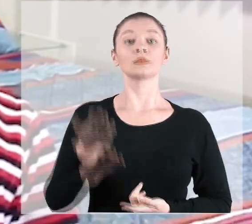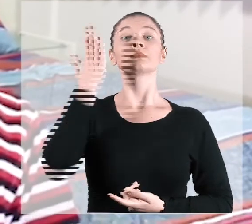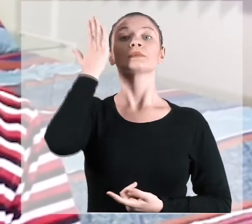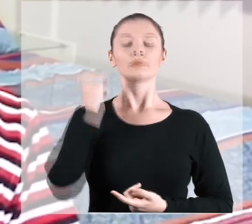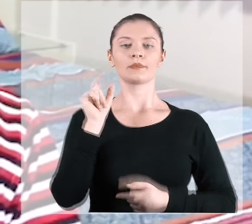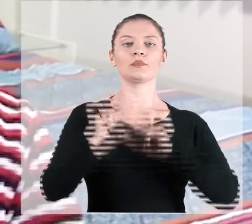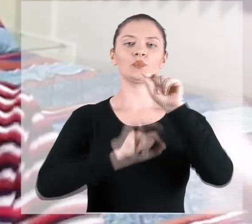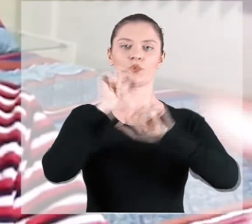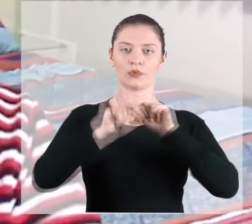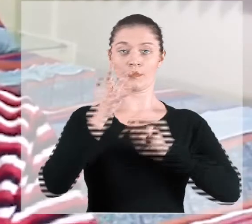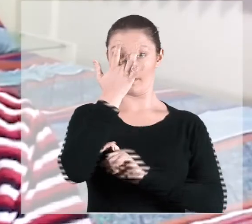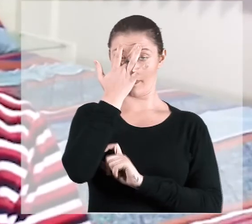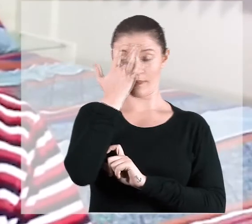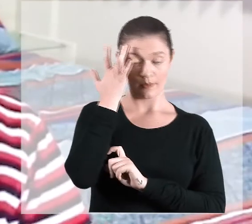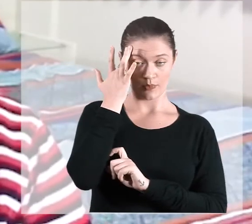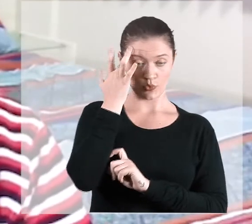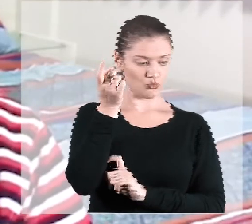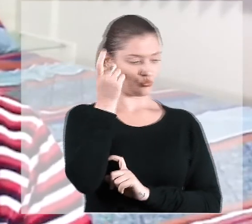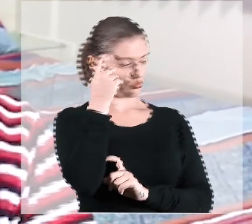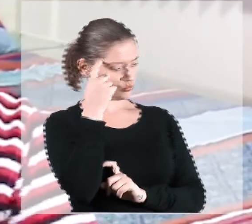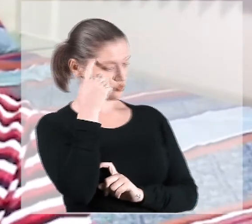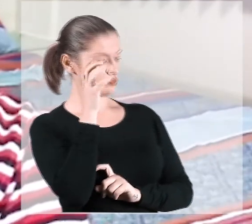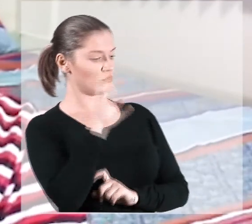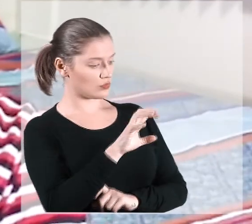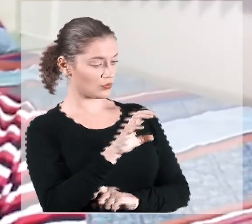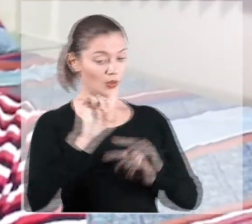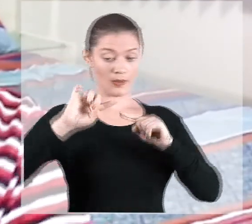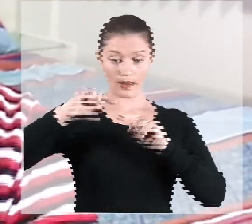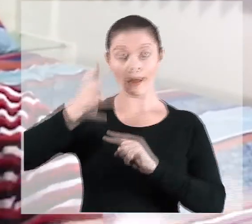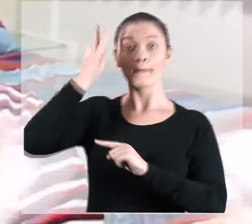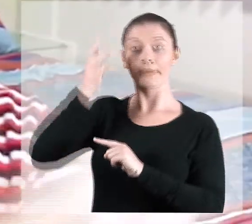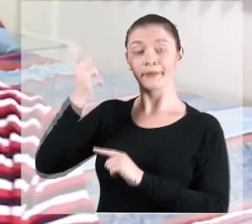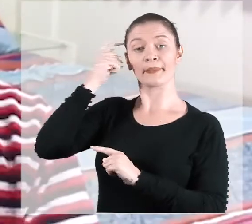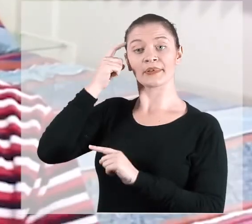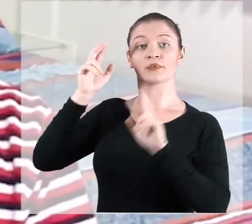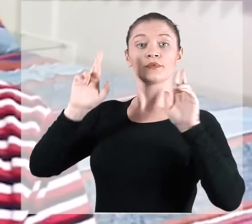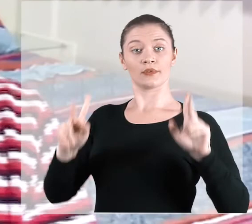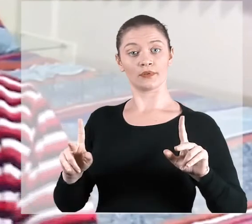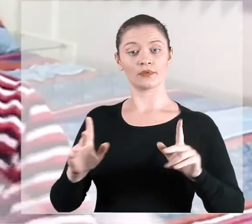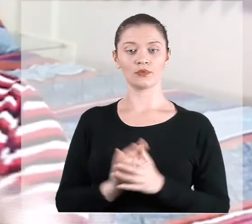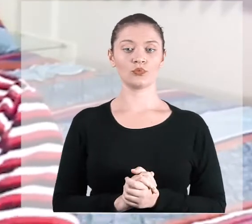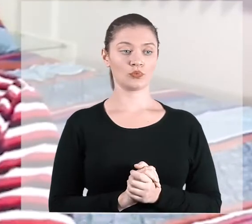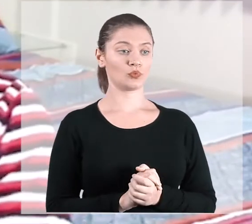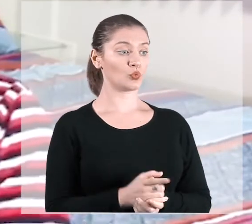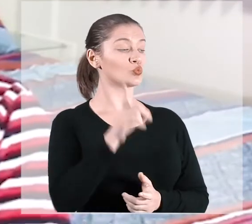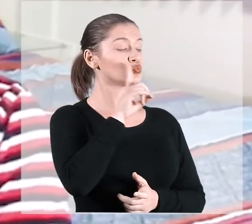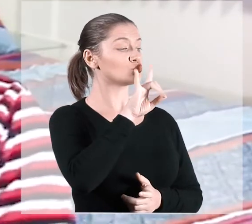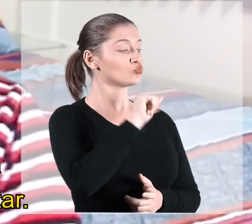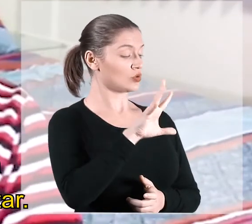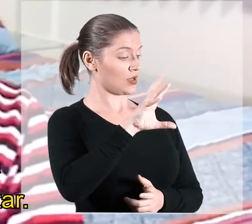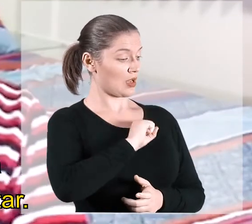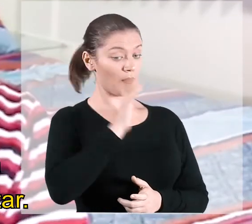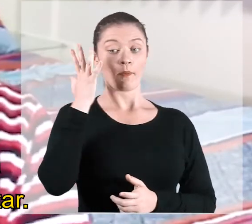sabemos que uma pessoa num dia pensa de um jeito, do outro pensa de outro. No dia uma pessoa ama, no outro ela deixa de